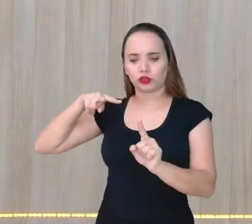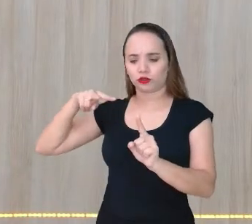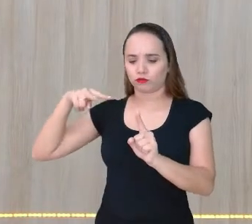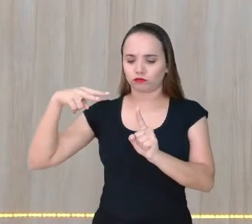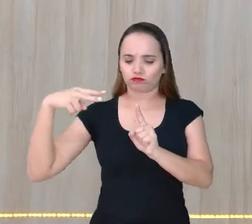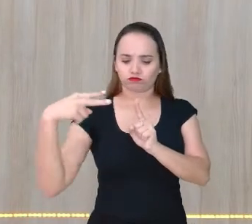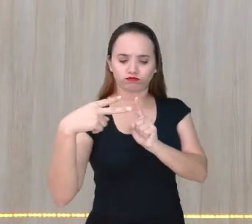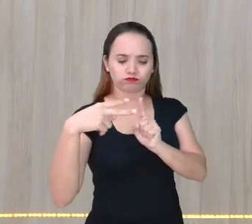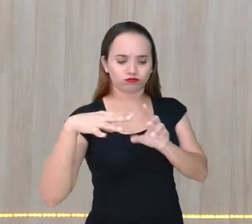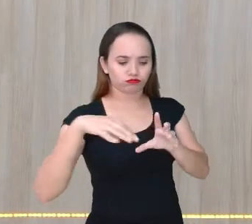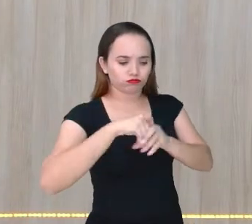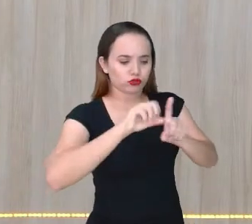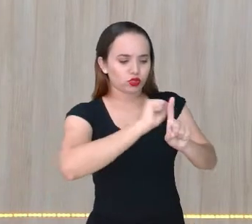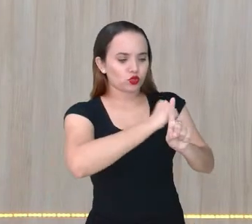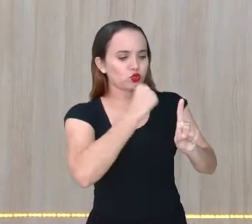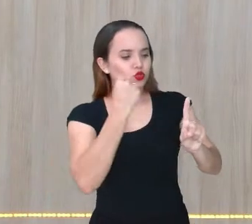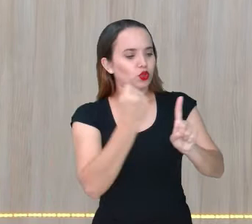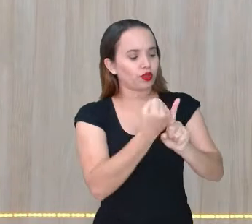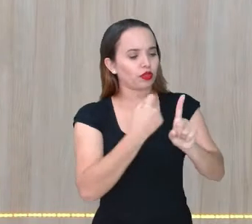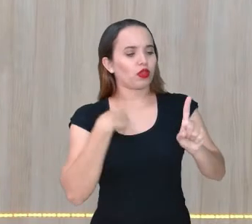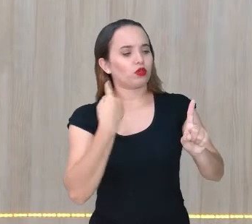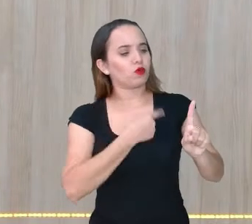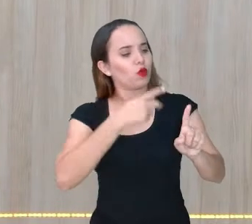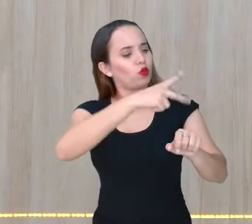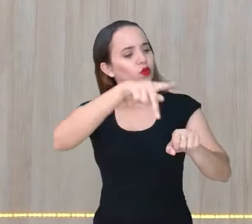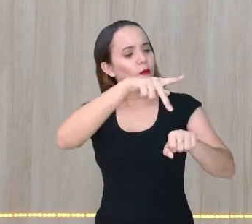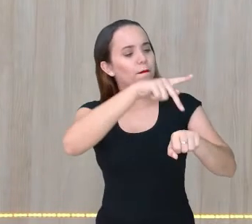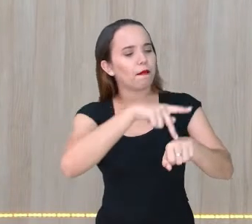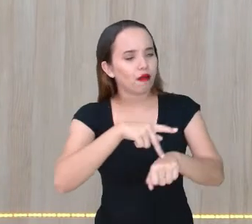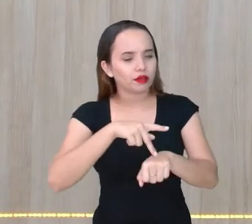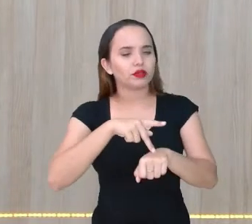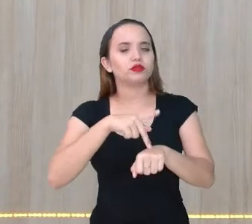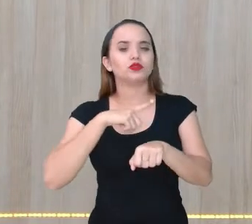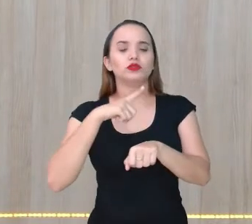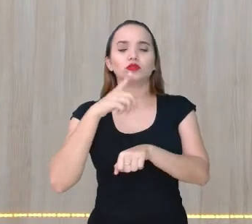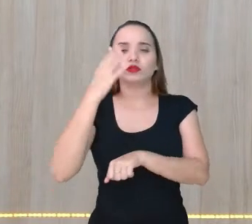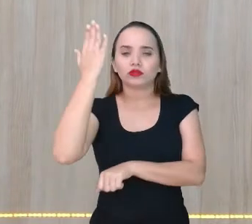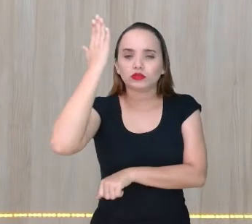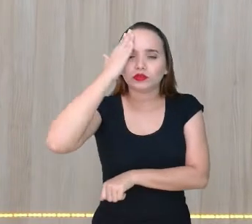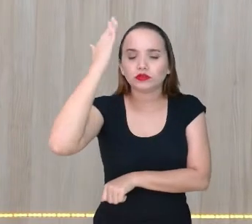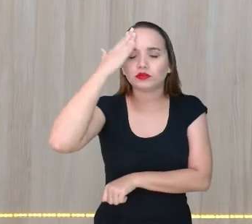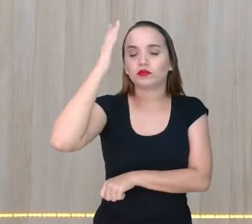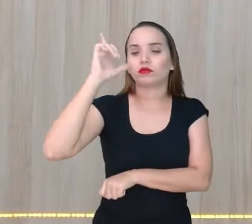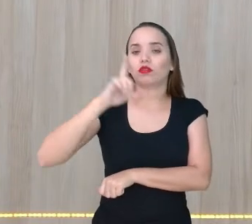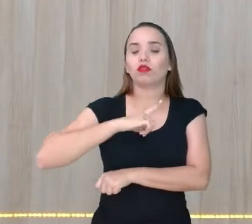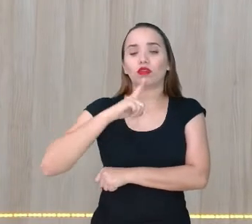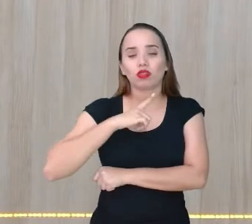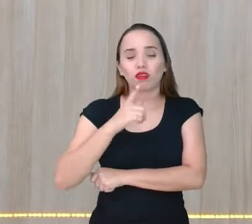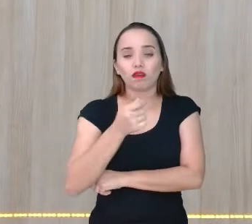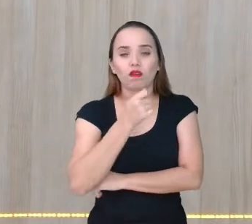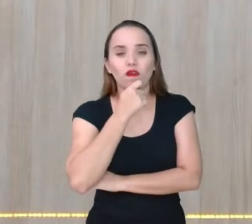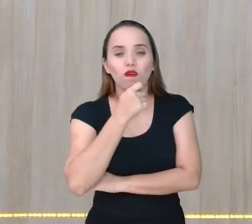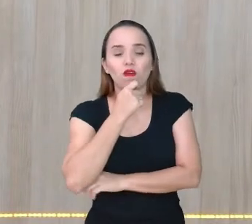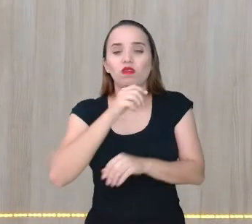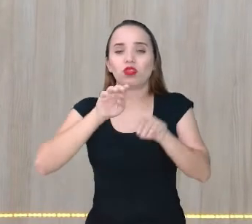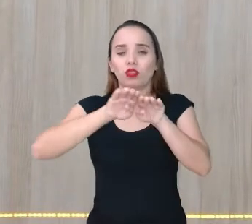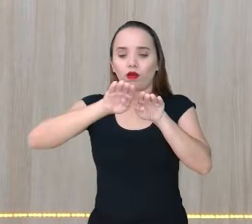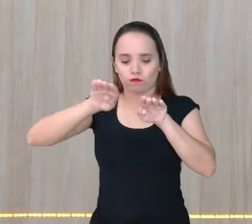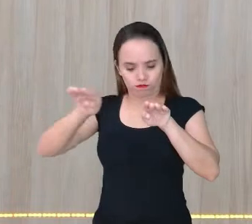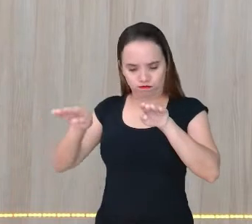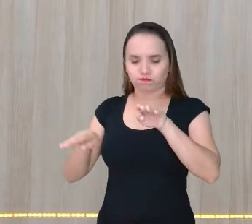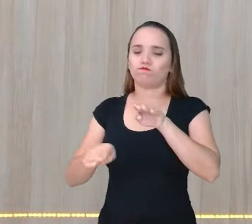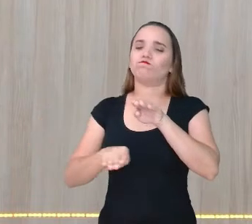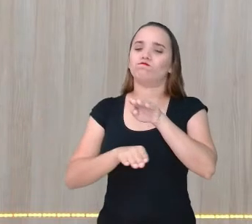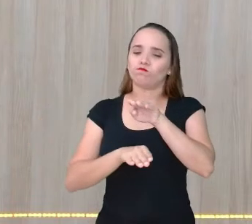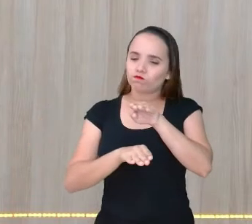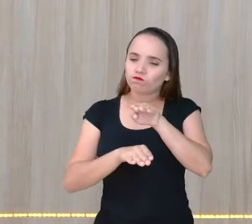nossa sociedade, dentro aqui do nosso país, a gente sabe que ainda há uma grande desigualdade, né? A